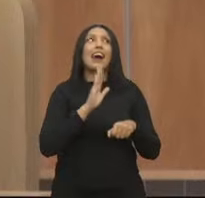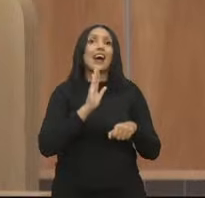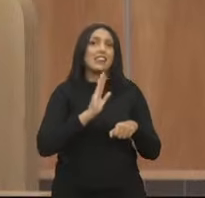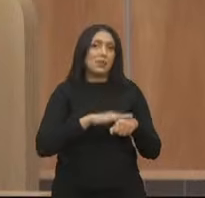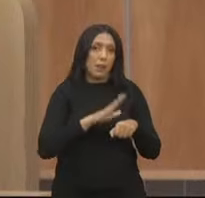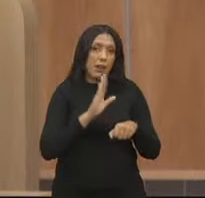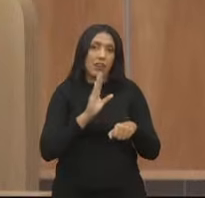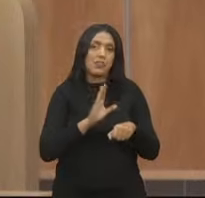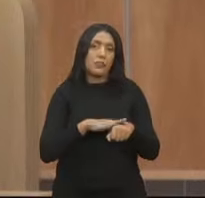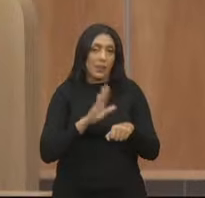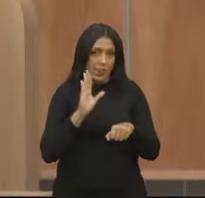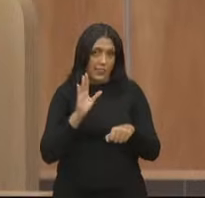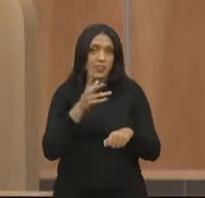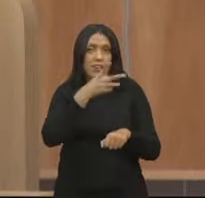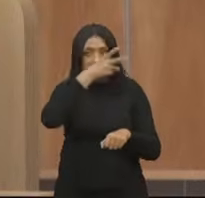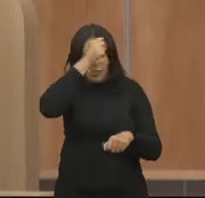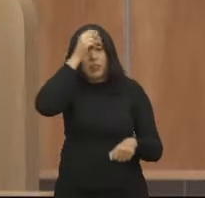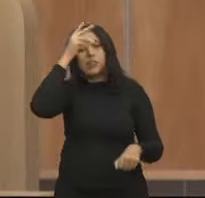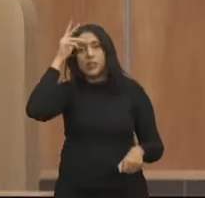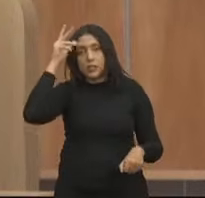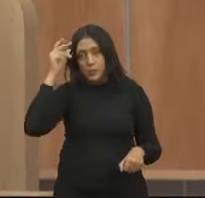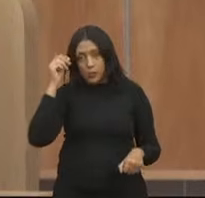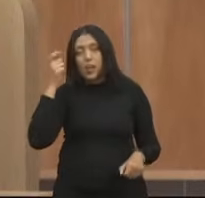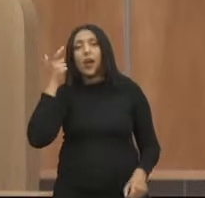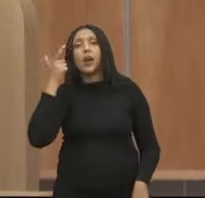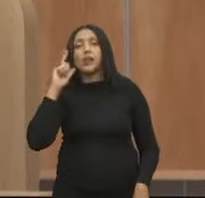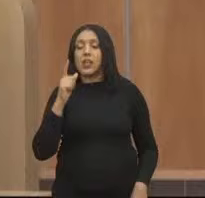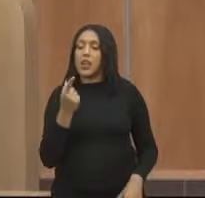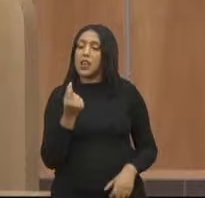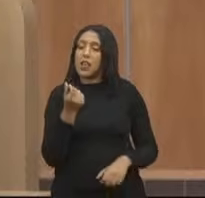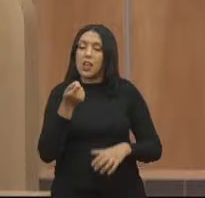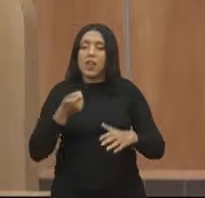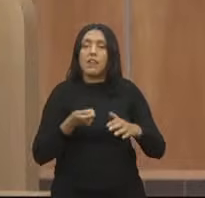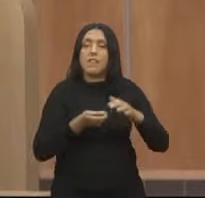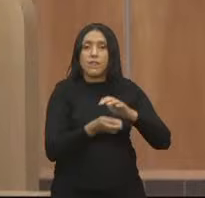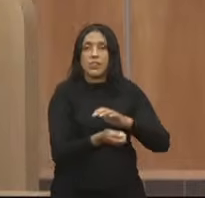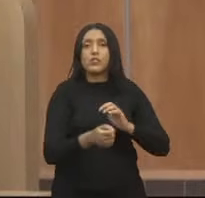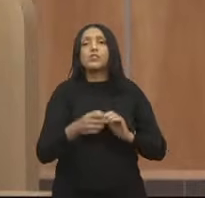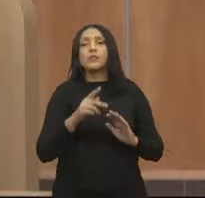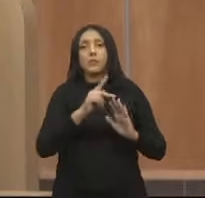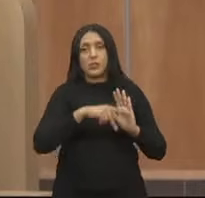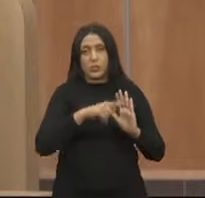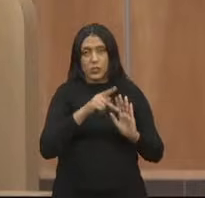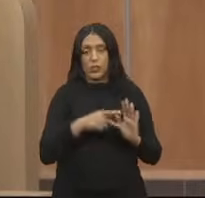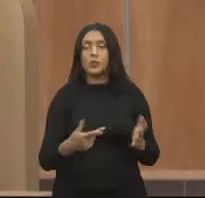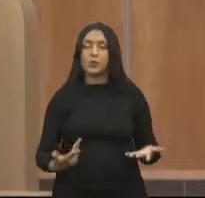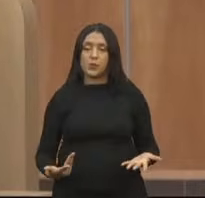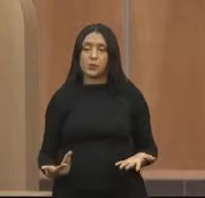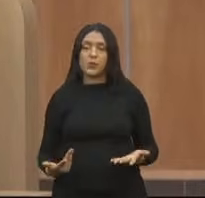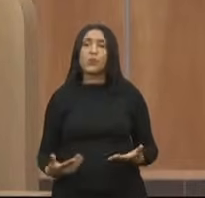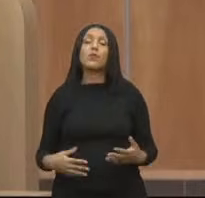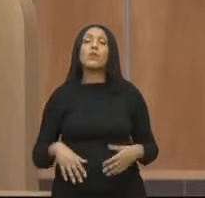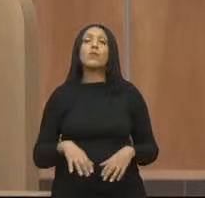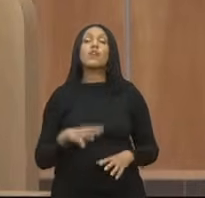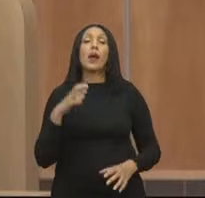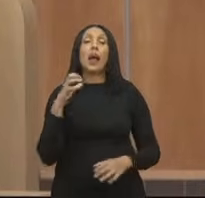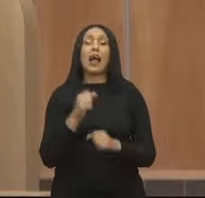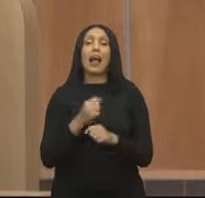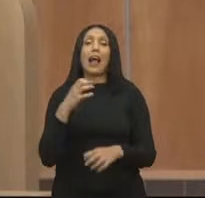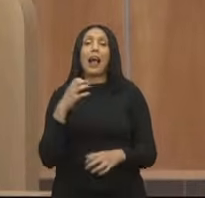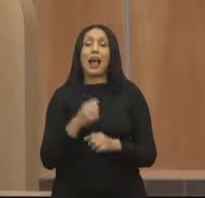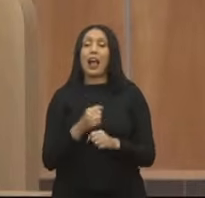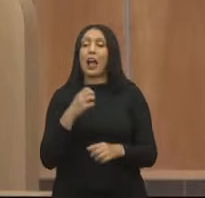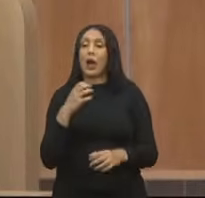de Previdência, o que é bom, inclusive, para o cálculo atuarial. Para quem não sabe, o cálculo atuarial é o que mede a saúde financeira